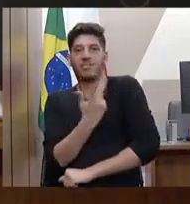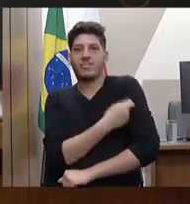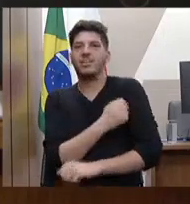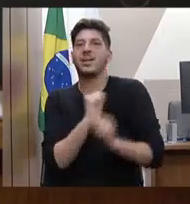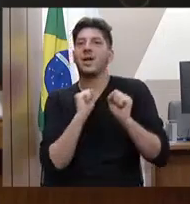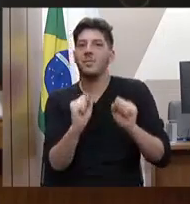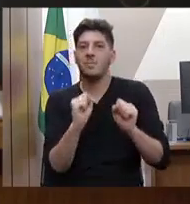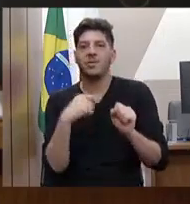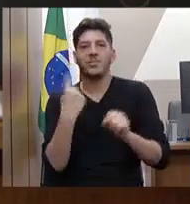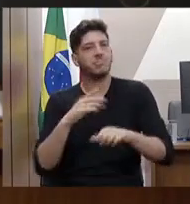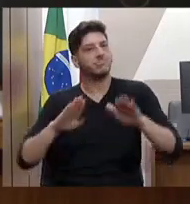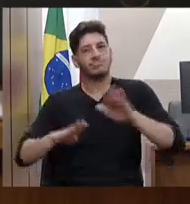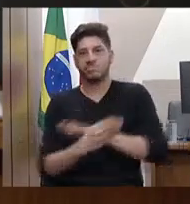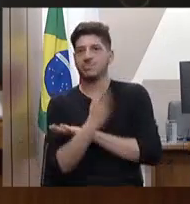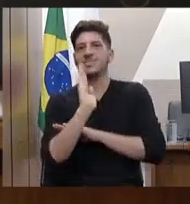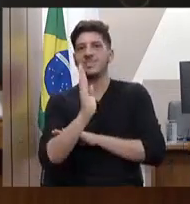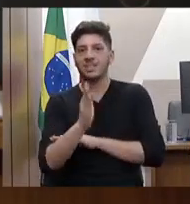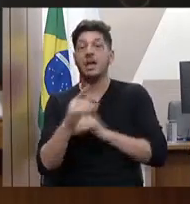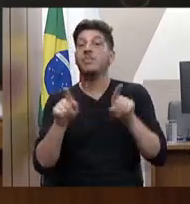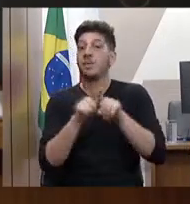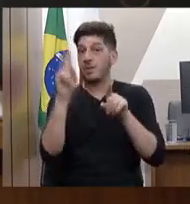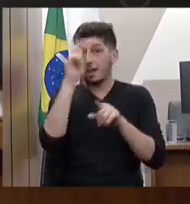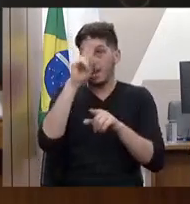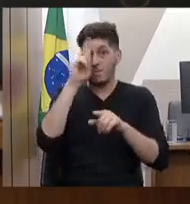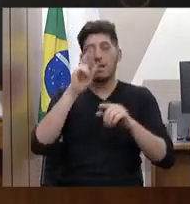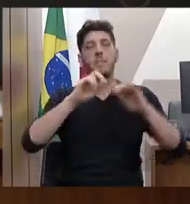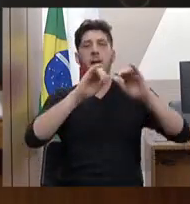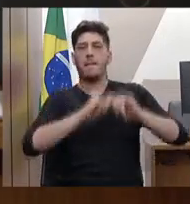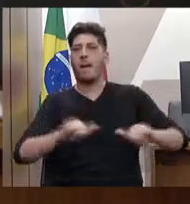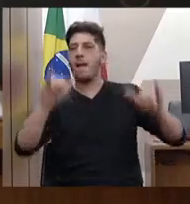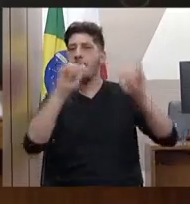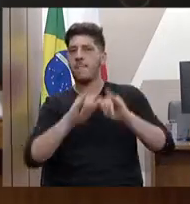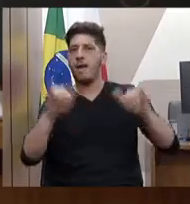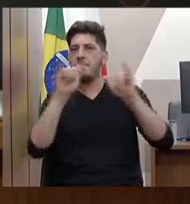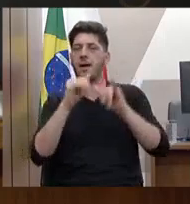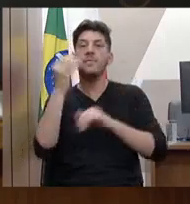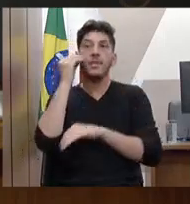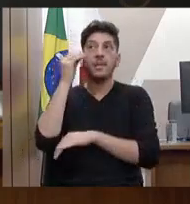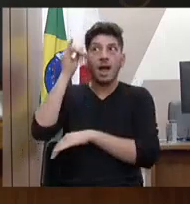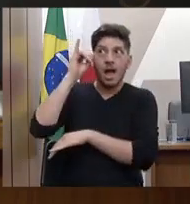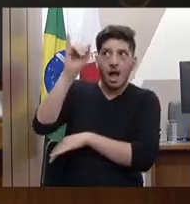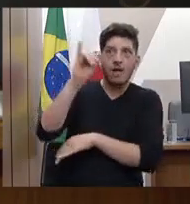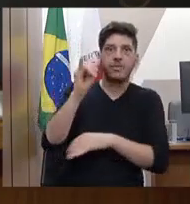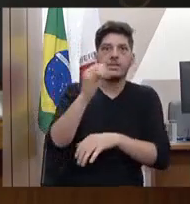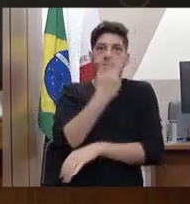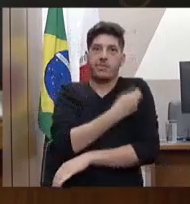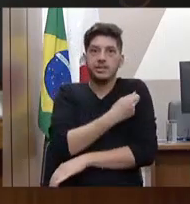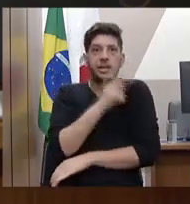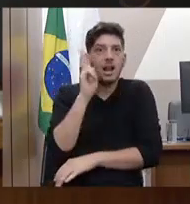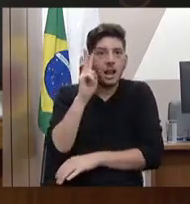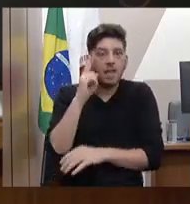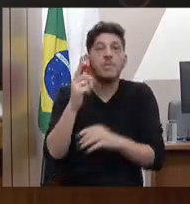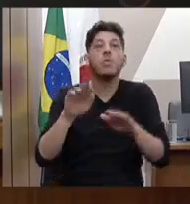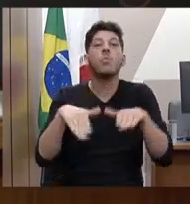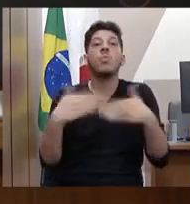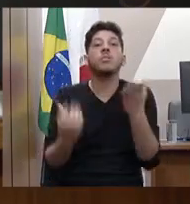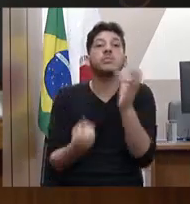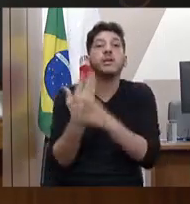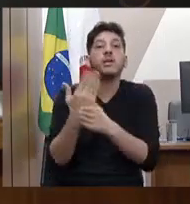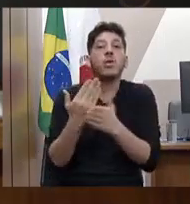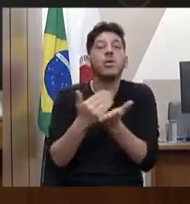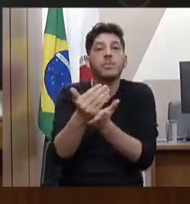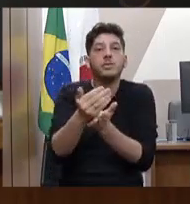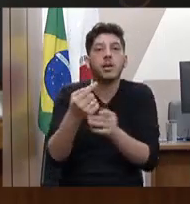e lembrar que o início de campanhas de prevenção de foi durante a ditadura militar